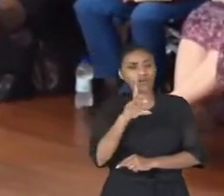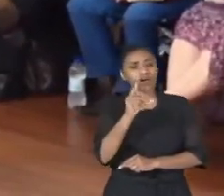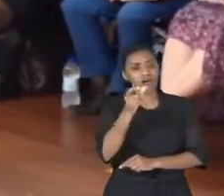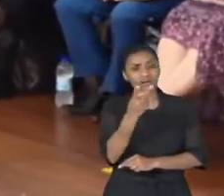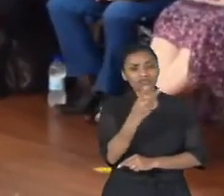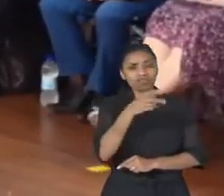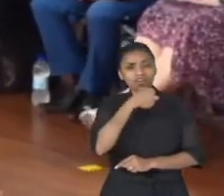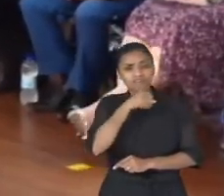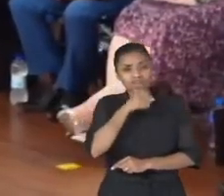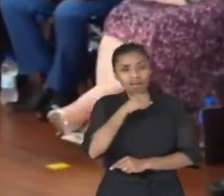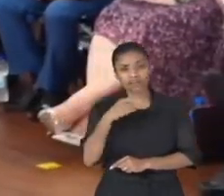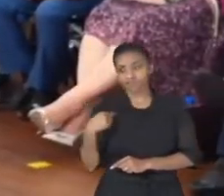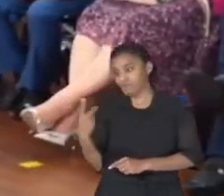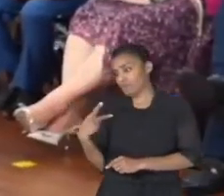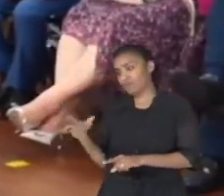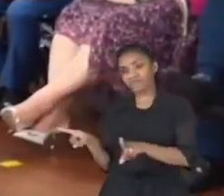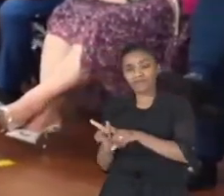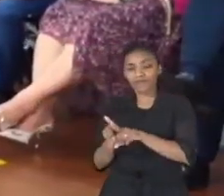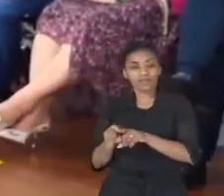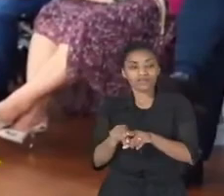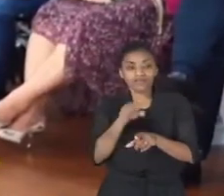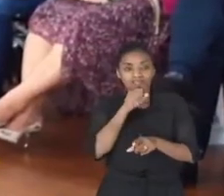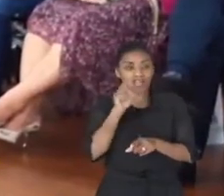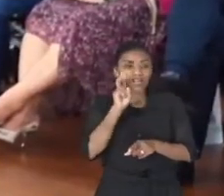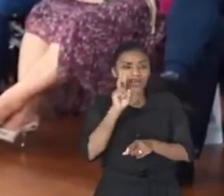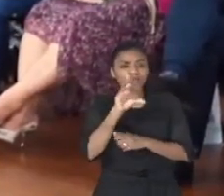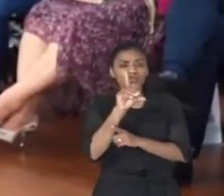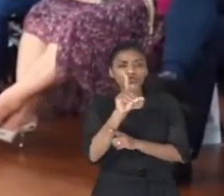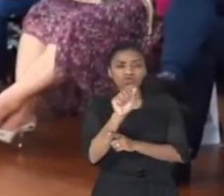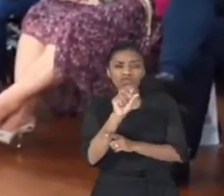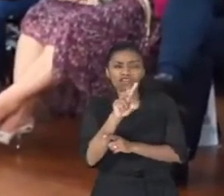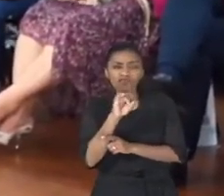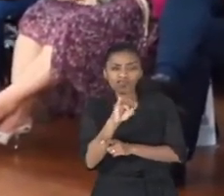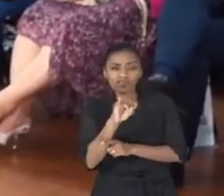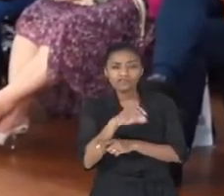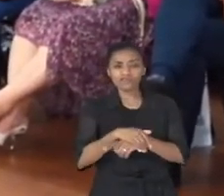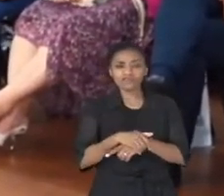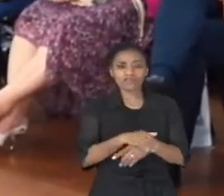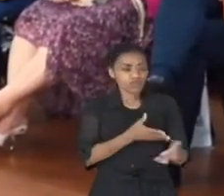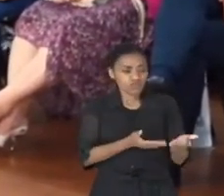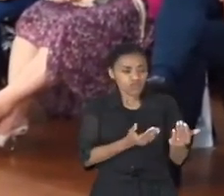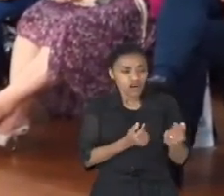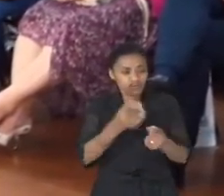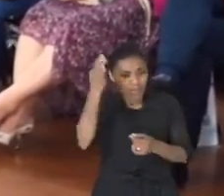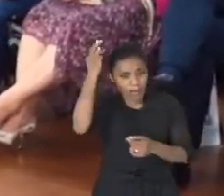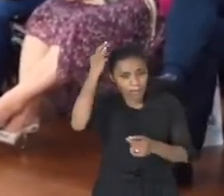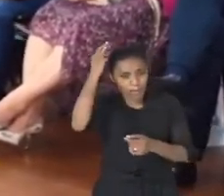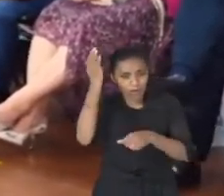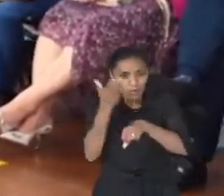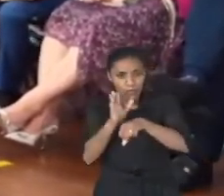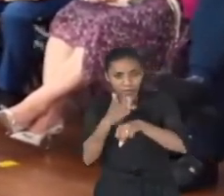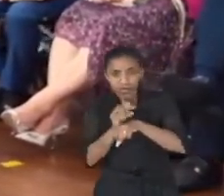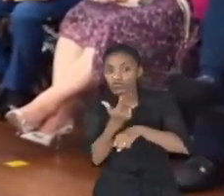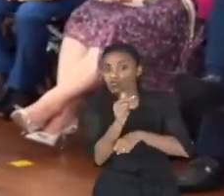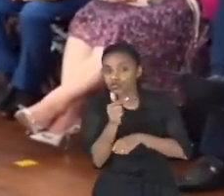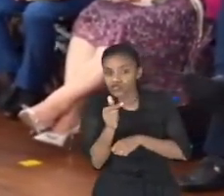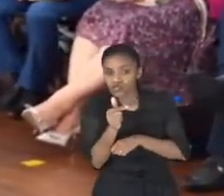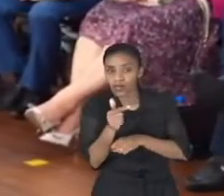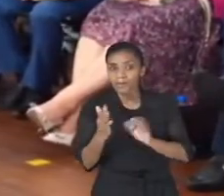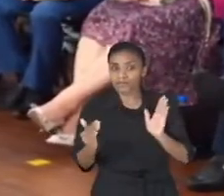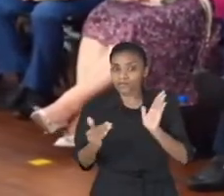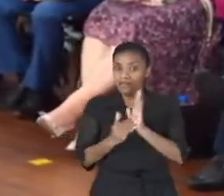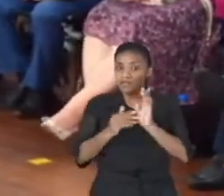né? E eu também estou. Eu lembro do Davi e do Zé Carlos, quando não tinham cabelo branco ainda. Até aqui nos ajudou o